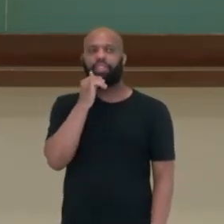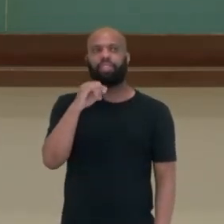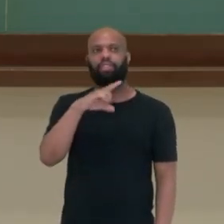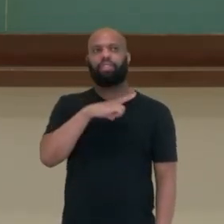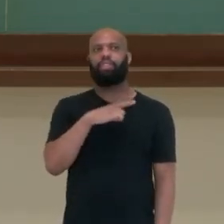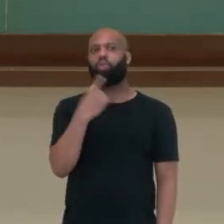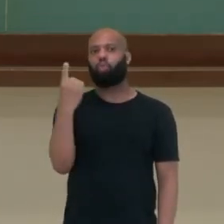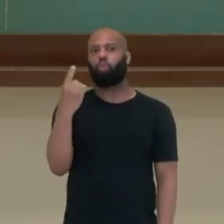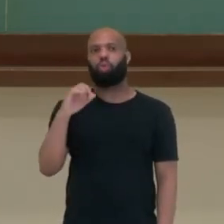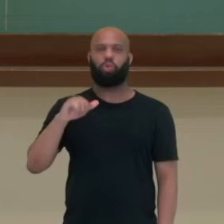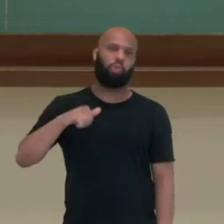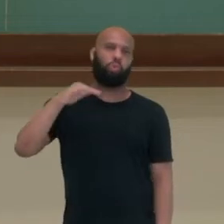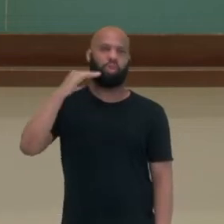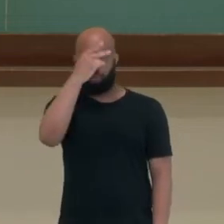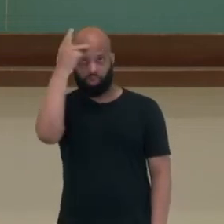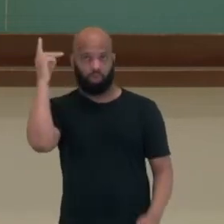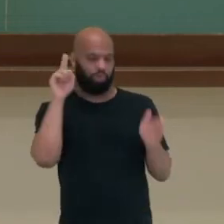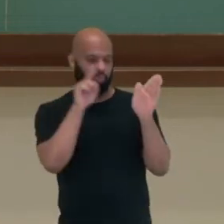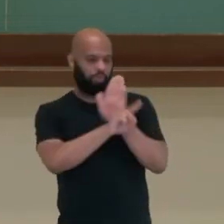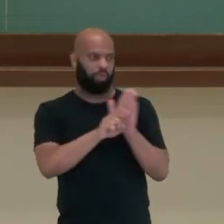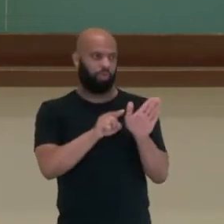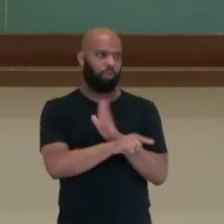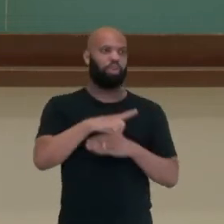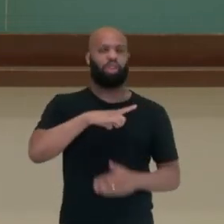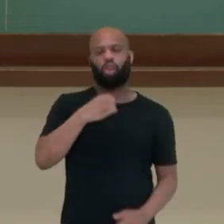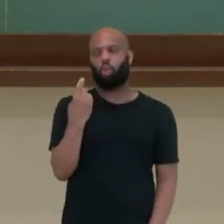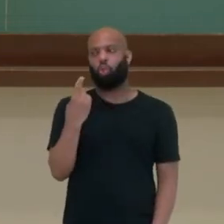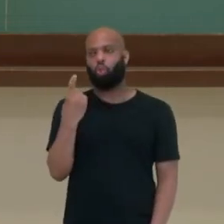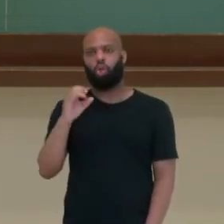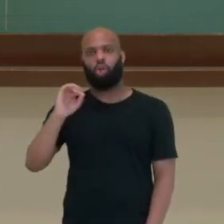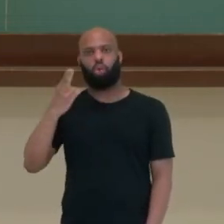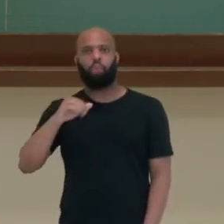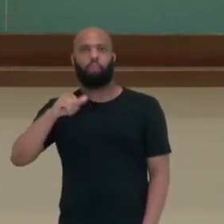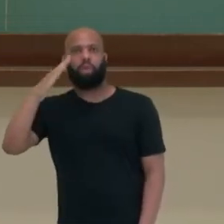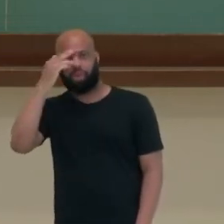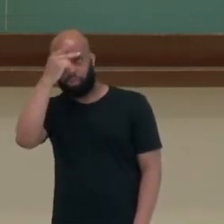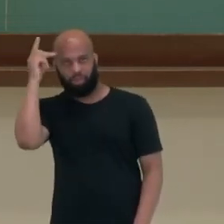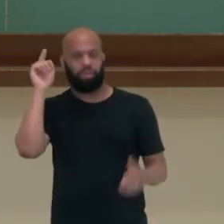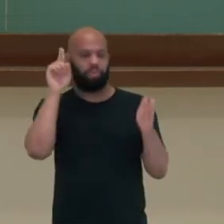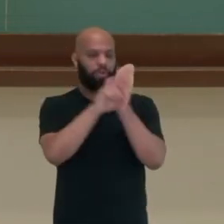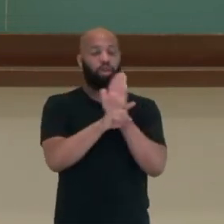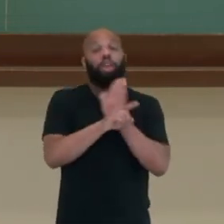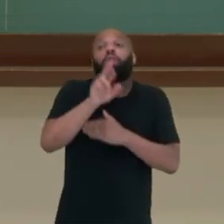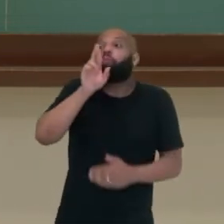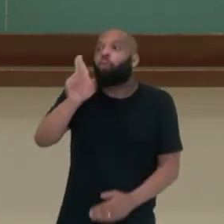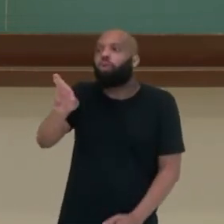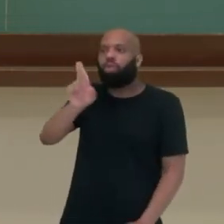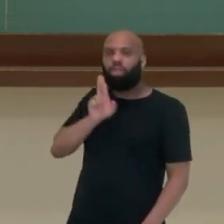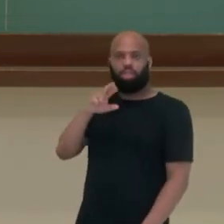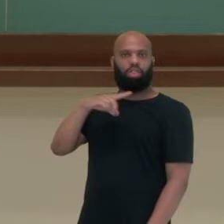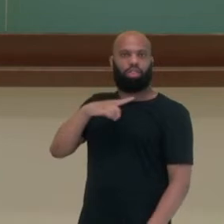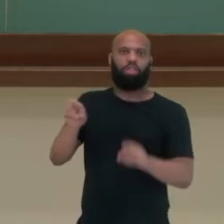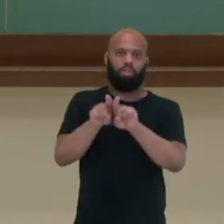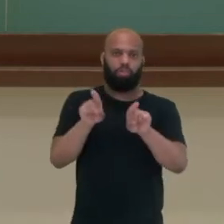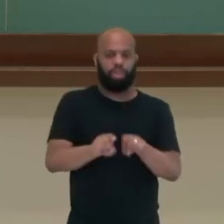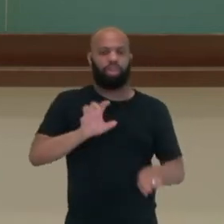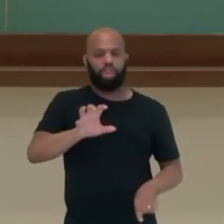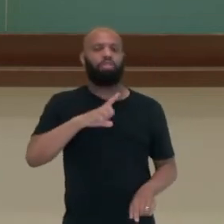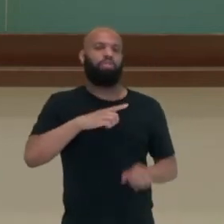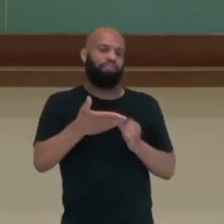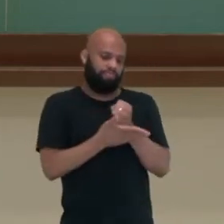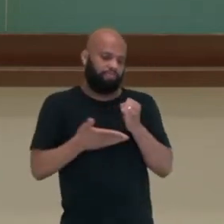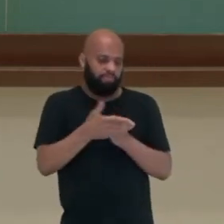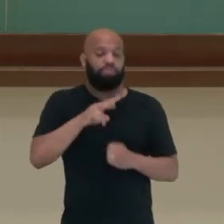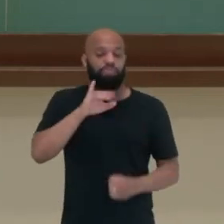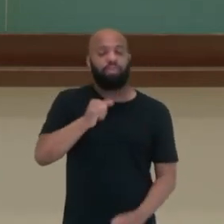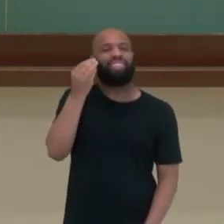uma ou mais pessoas perguntando e uma ou mais pessoas respondendo aquela questão. Então, é isso basicamente que nós vamos ter e que vai